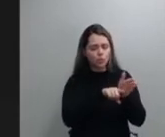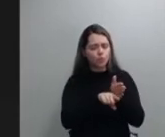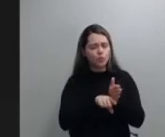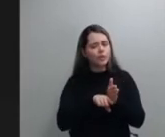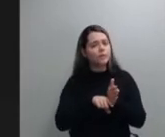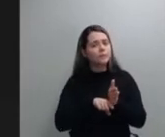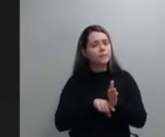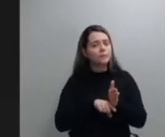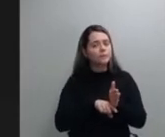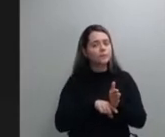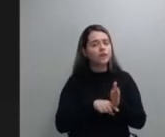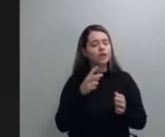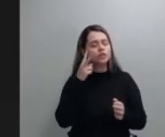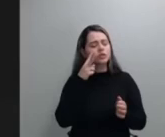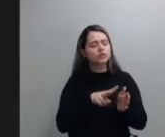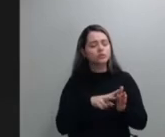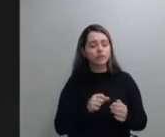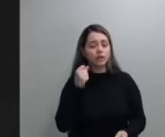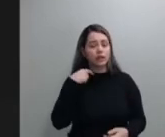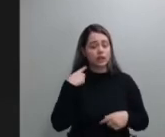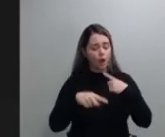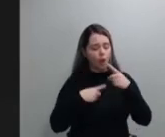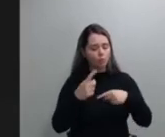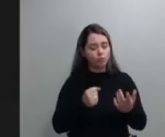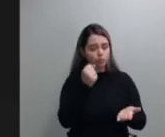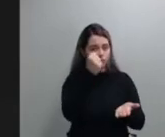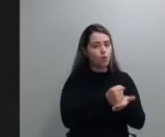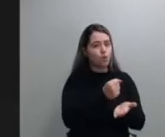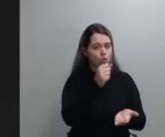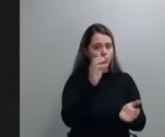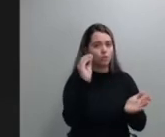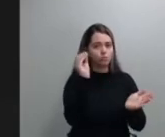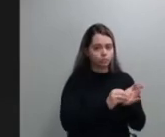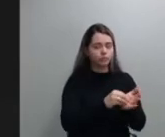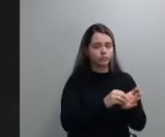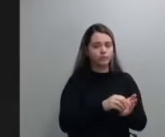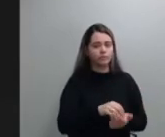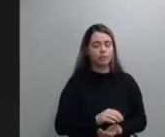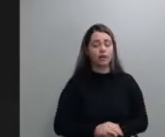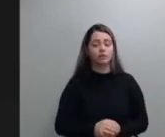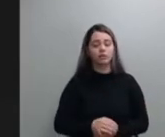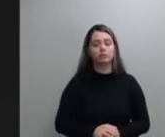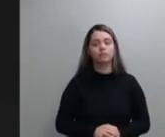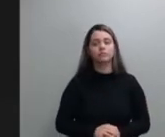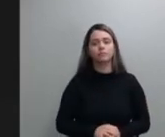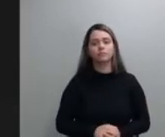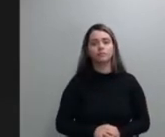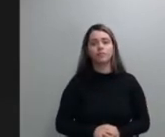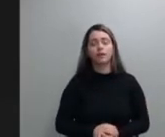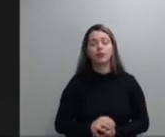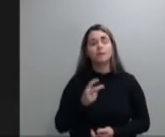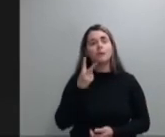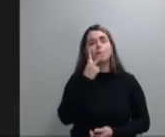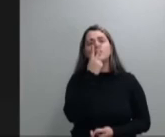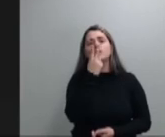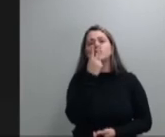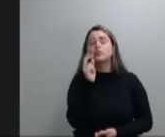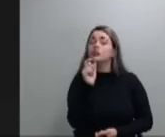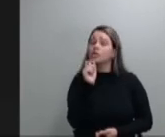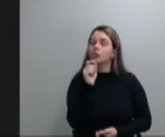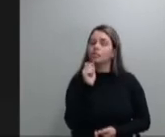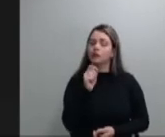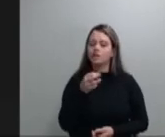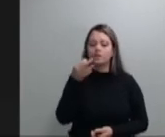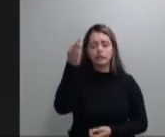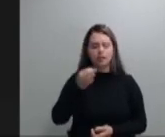depois veio confirmada colegiadamente no agravo interno me pareceu que de forma certa